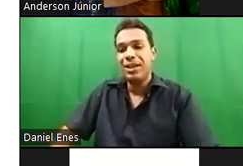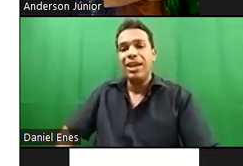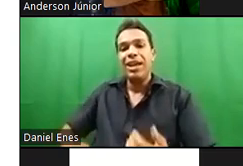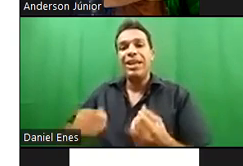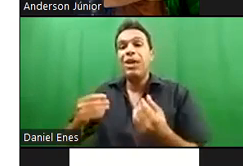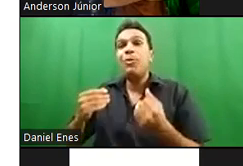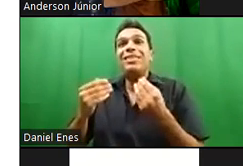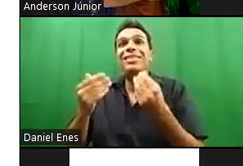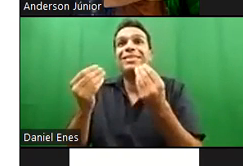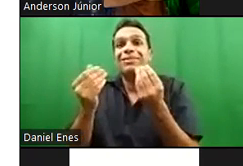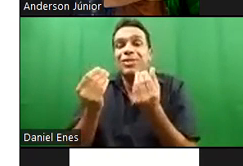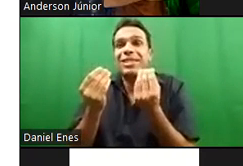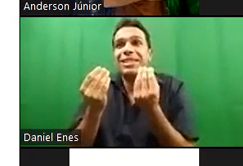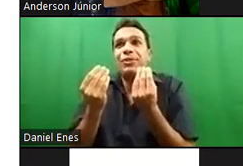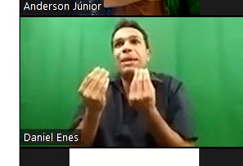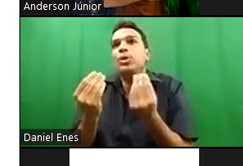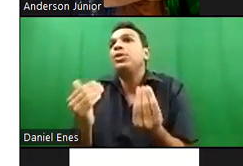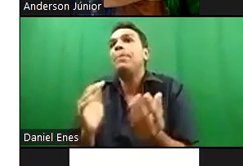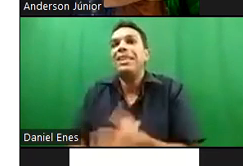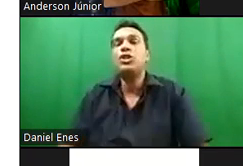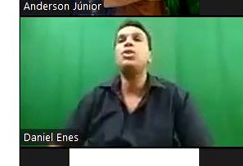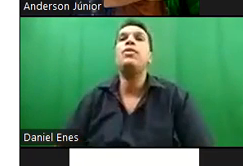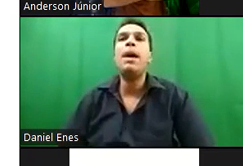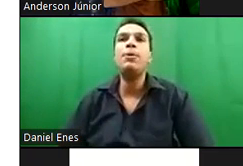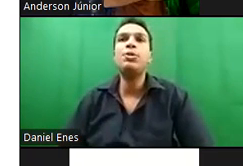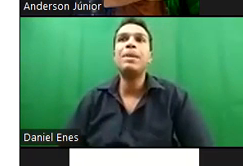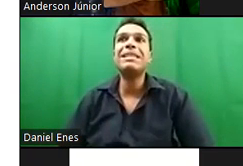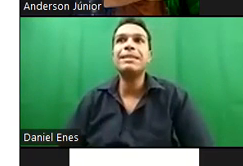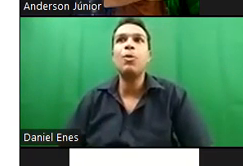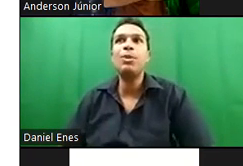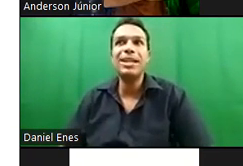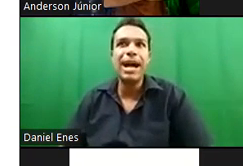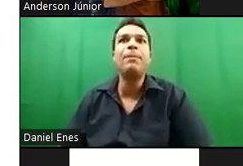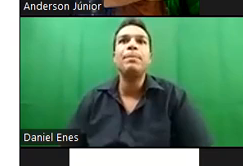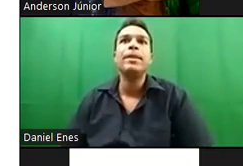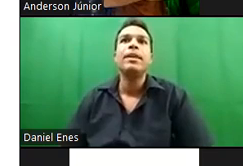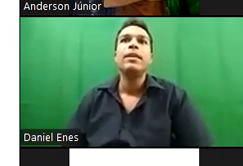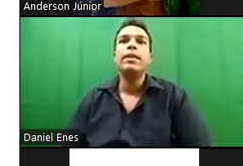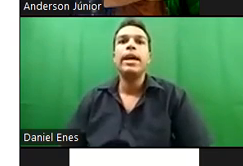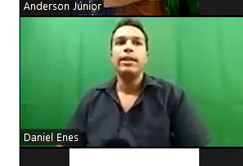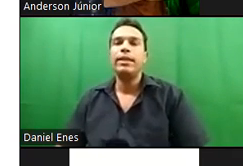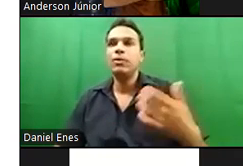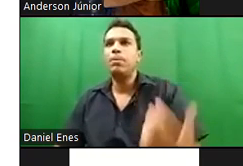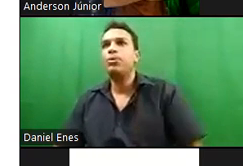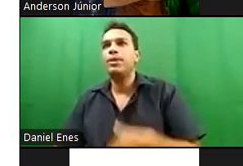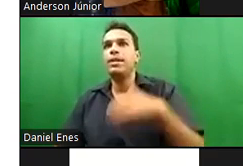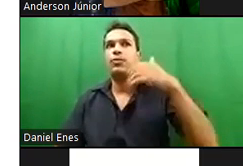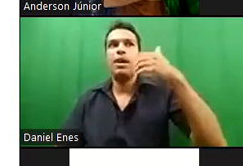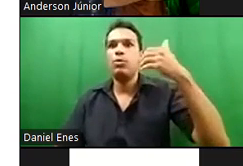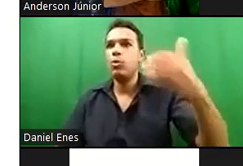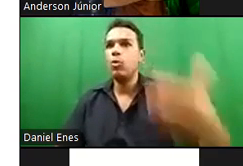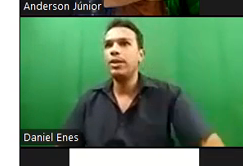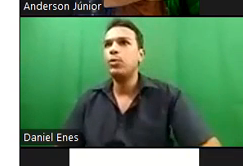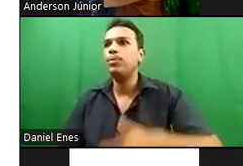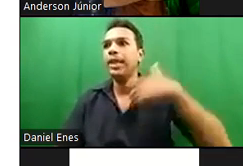difíceis e é o que você fica muito dependente dos verbos para se comunicar. Né? Na língua portuguesa, o